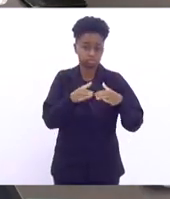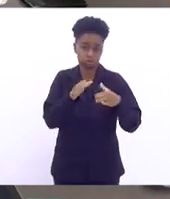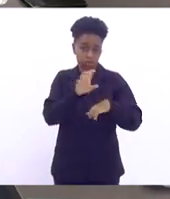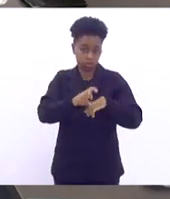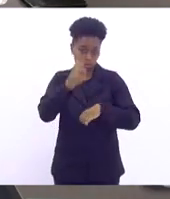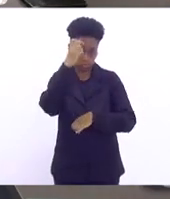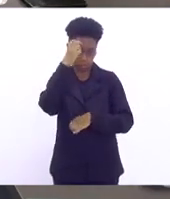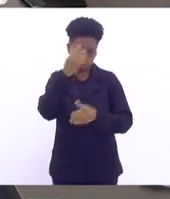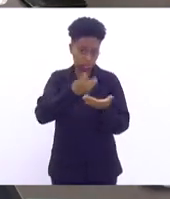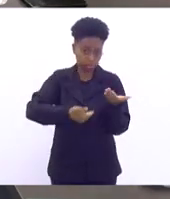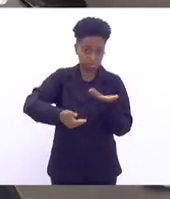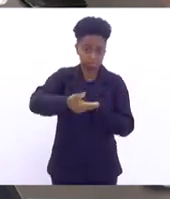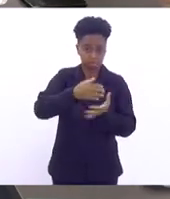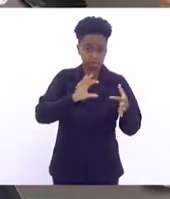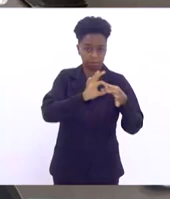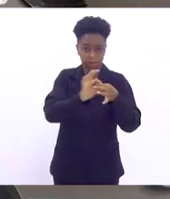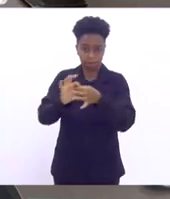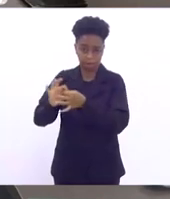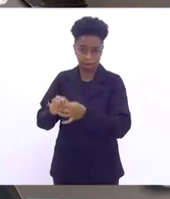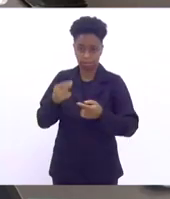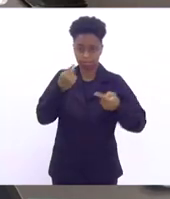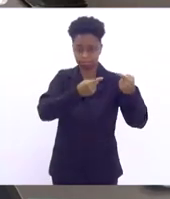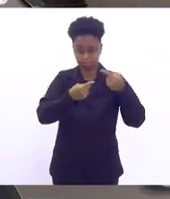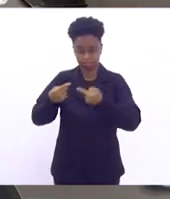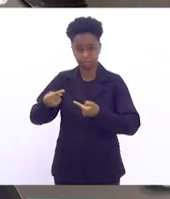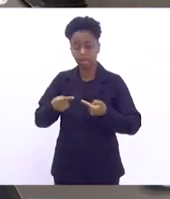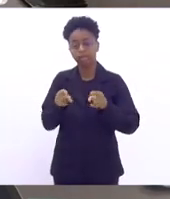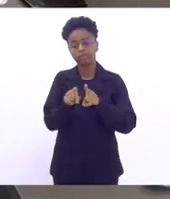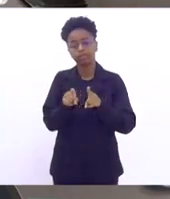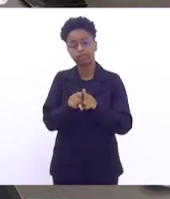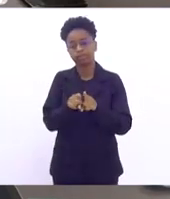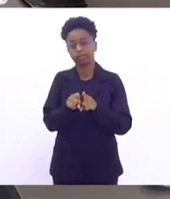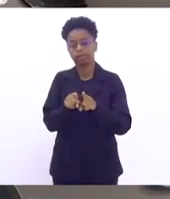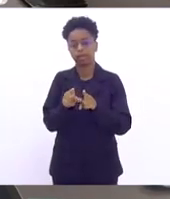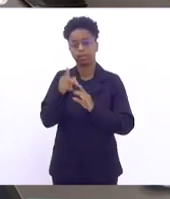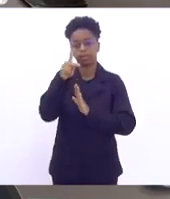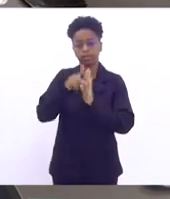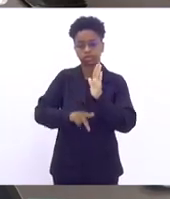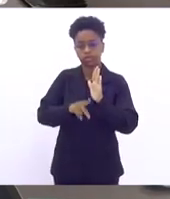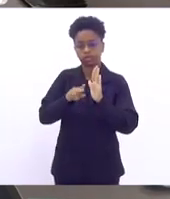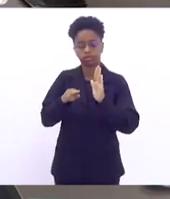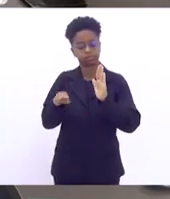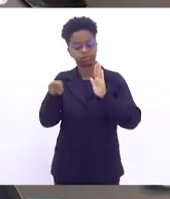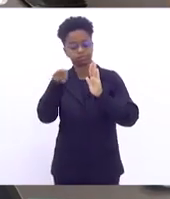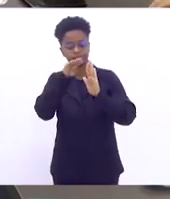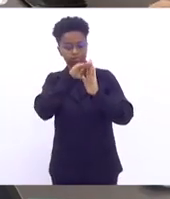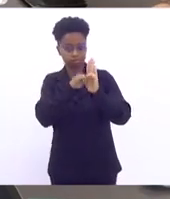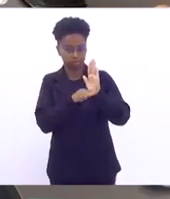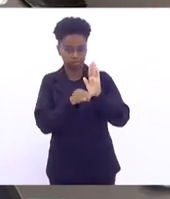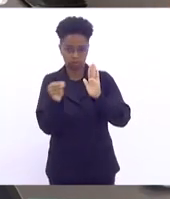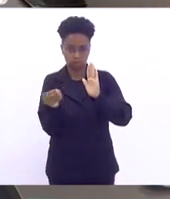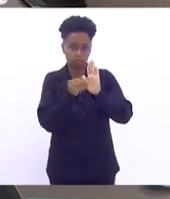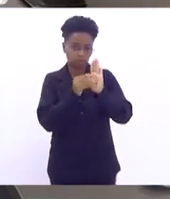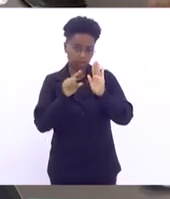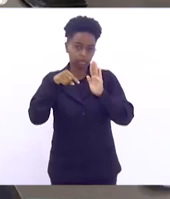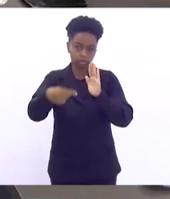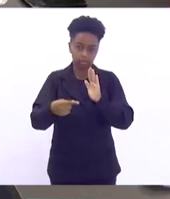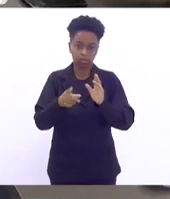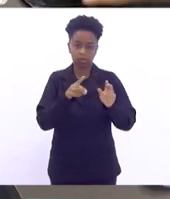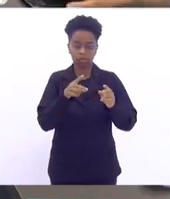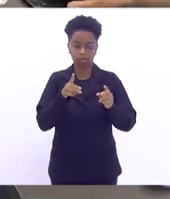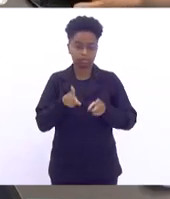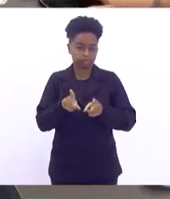integrar algumas comissões para a gente realizar o debate E aí trazer os projetos a pauta para para poderem seguir pro plenário